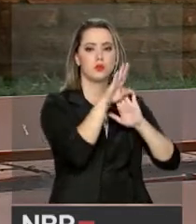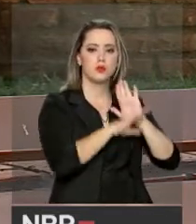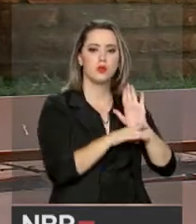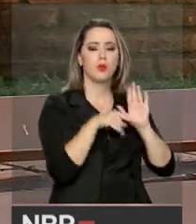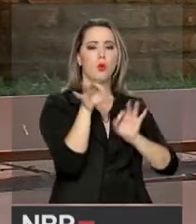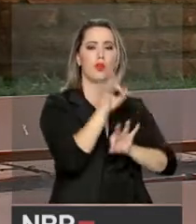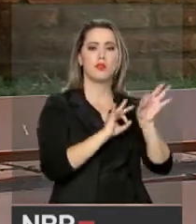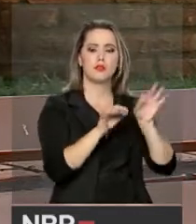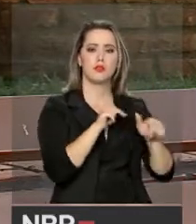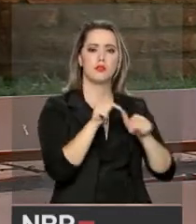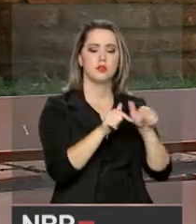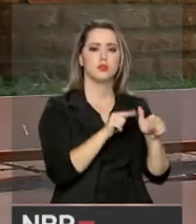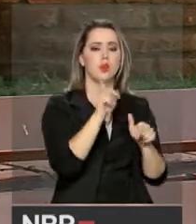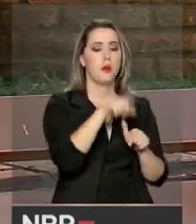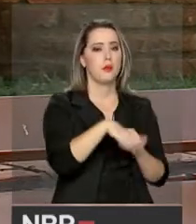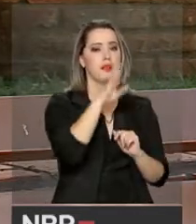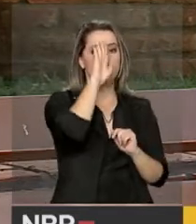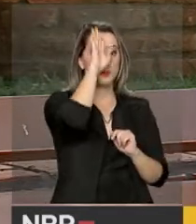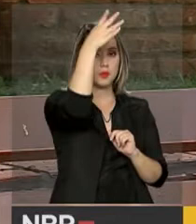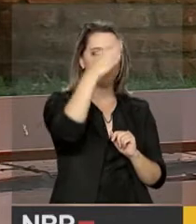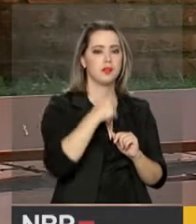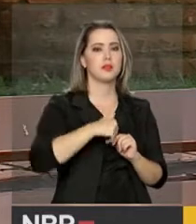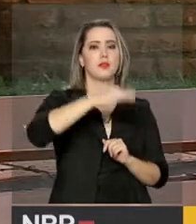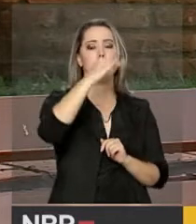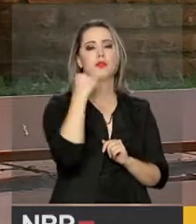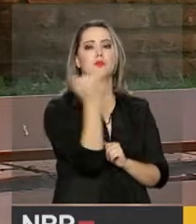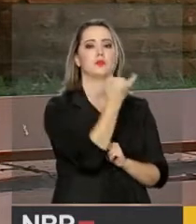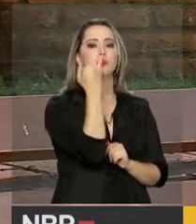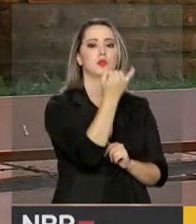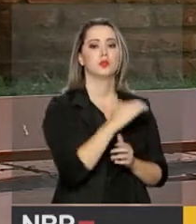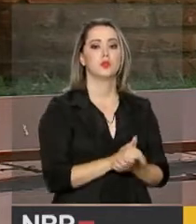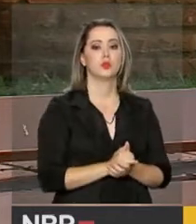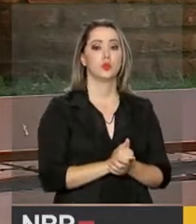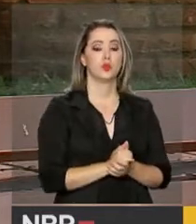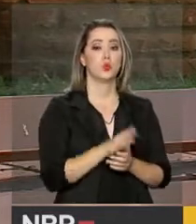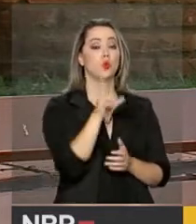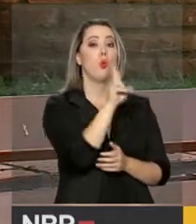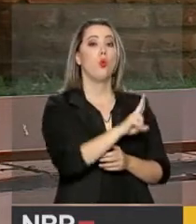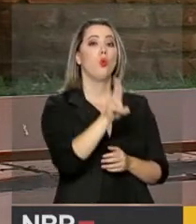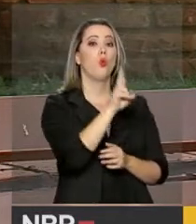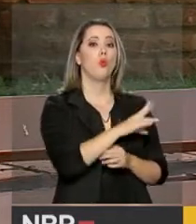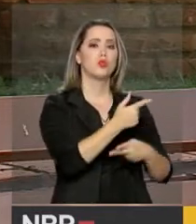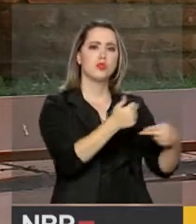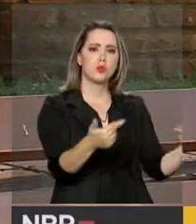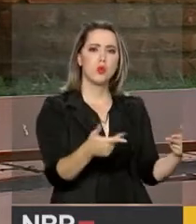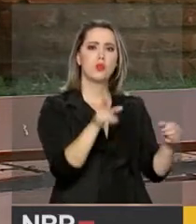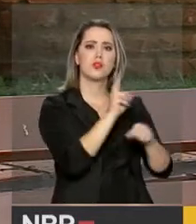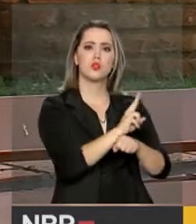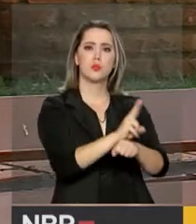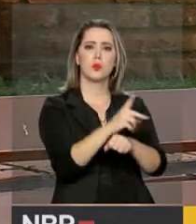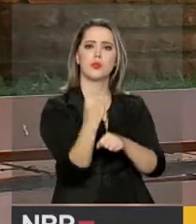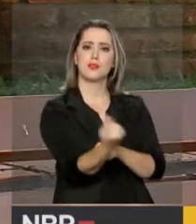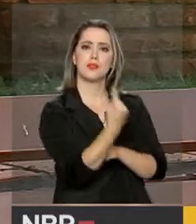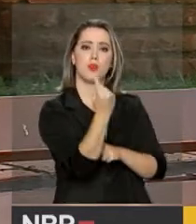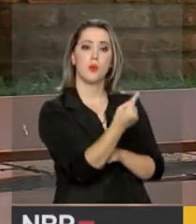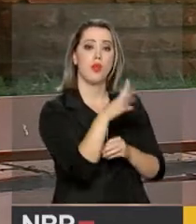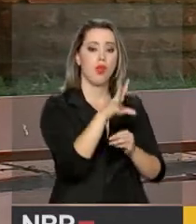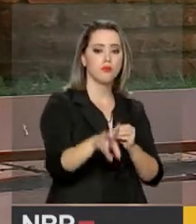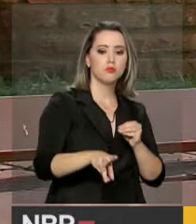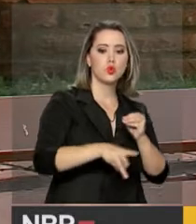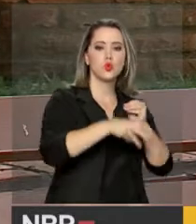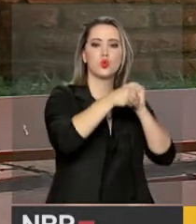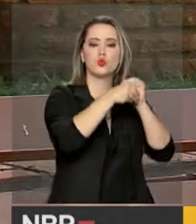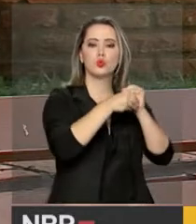organização do trabalho são as primeiras, as mais importantes. O equipamento de proteção individual, ele acaba sendo